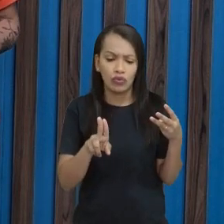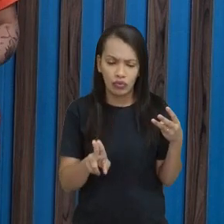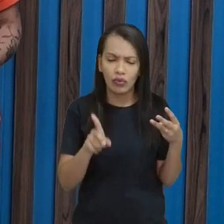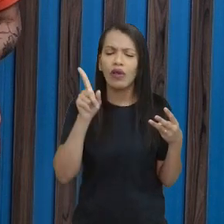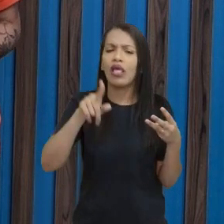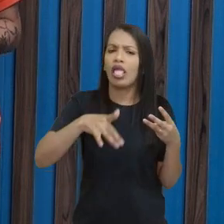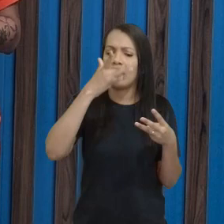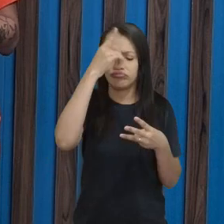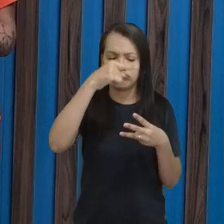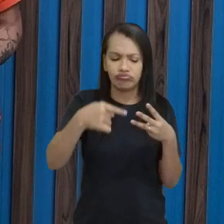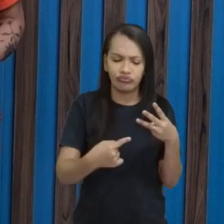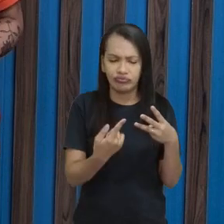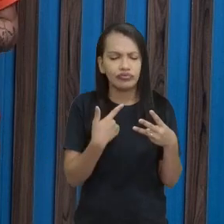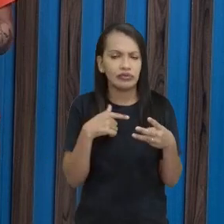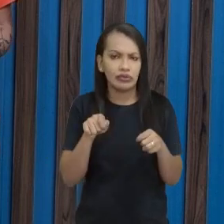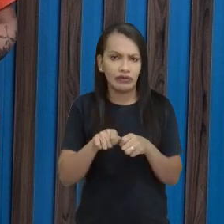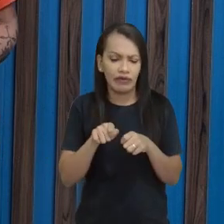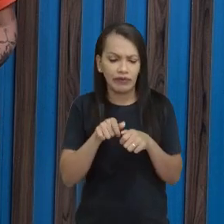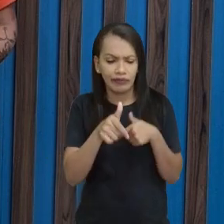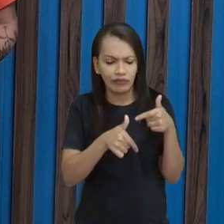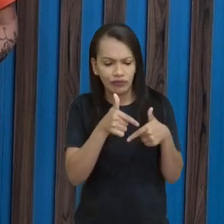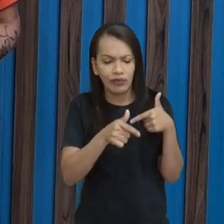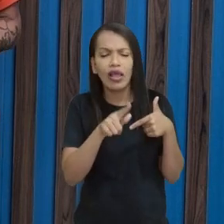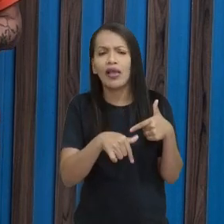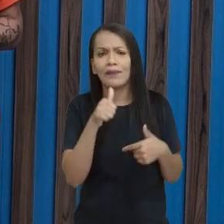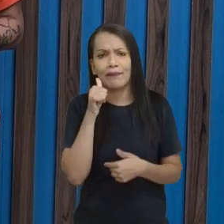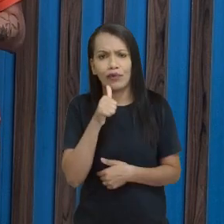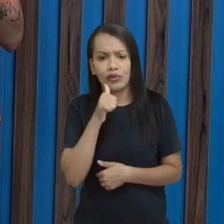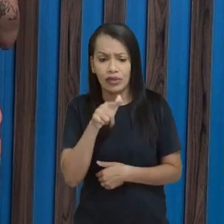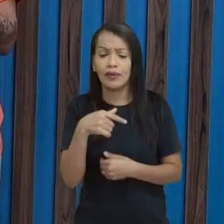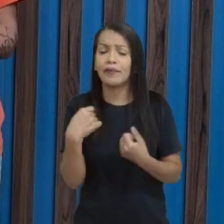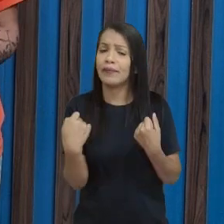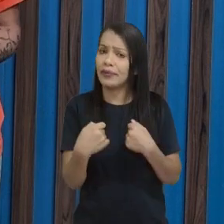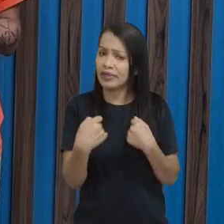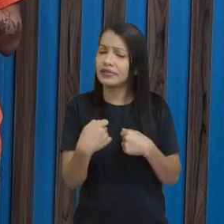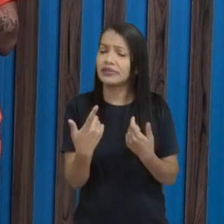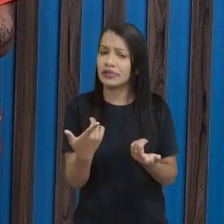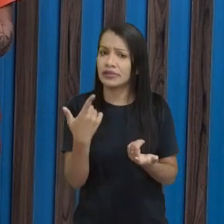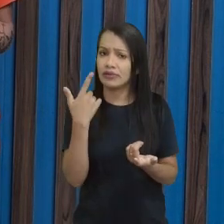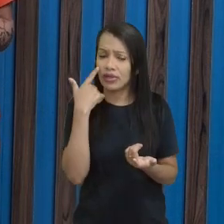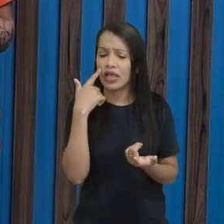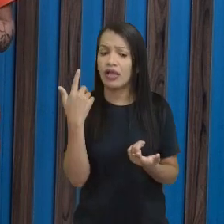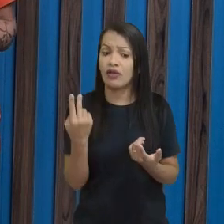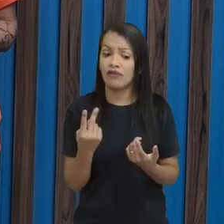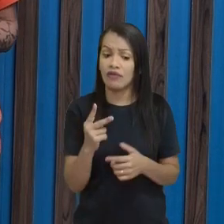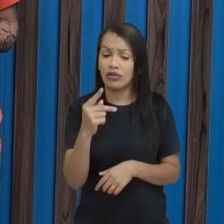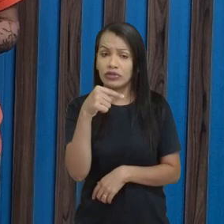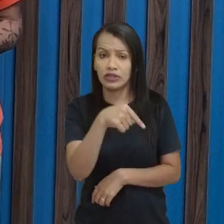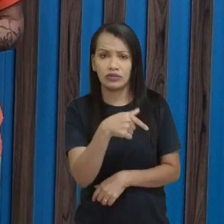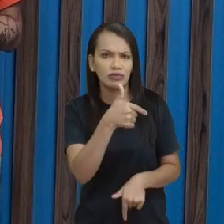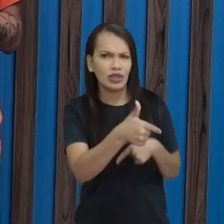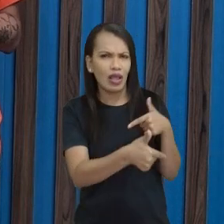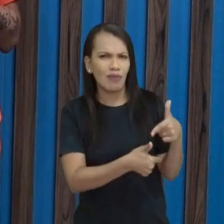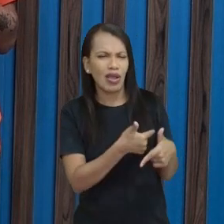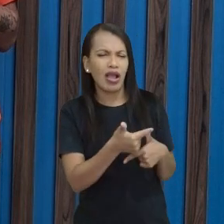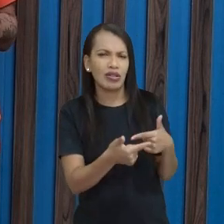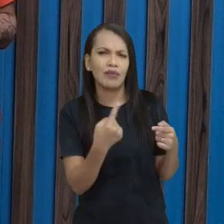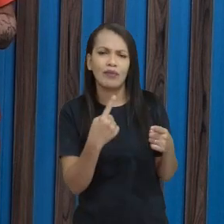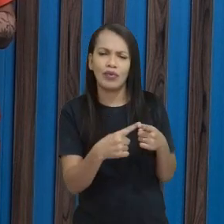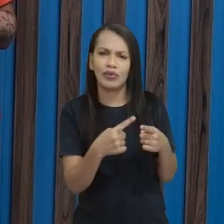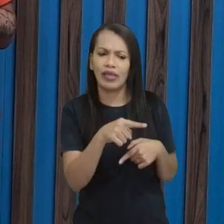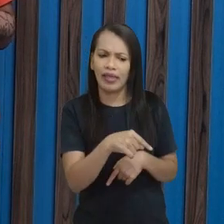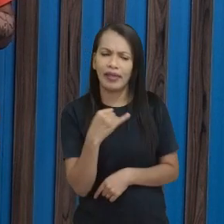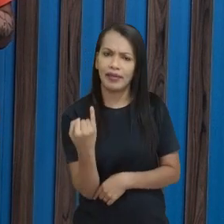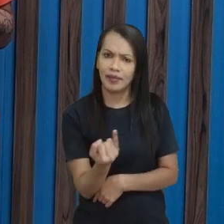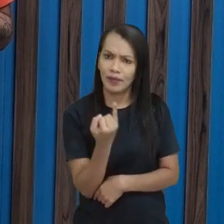também, né, que estão aí nessa luta de reconhecimento e valorização do seu trabalho, né, que é